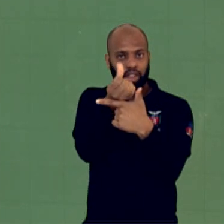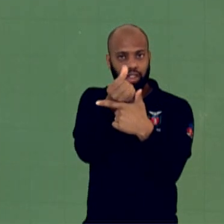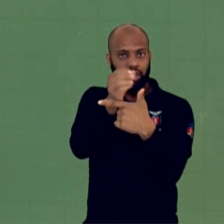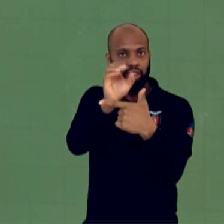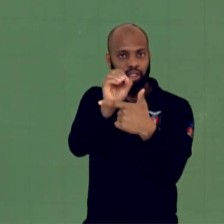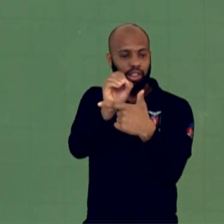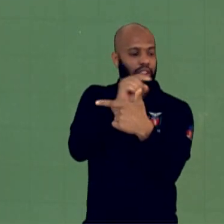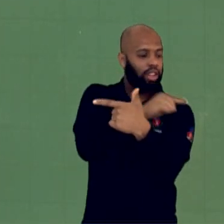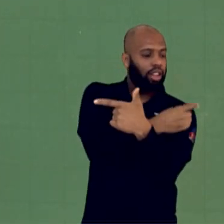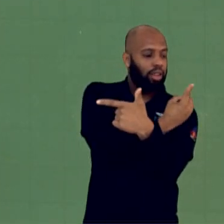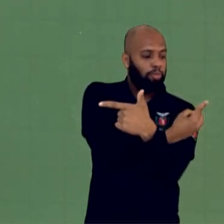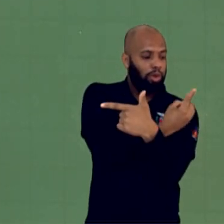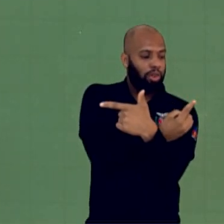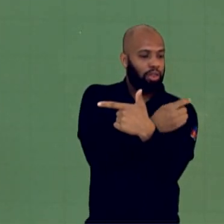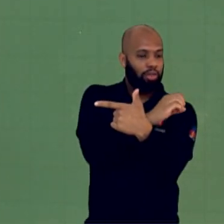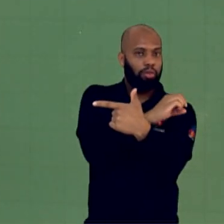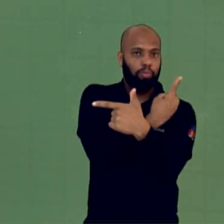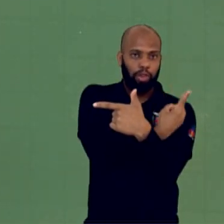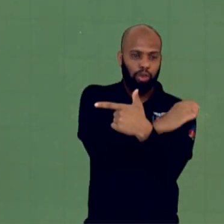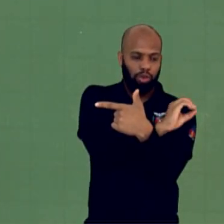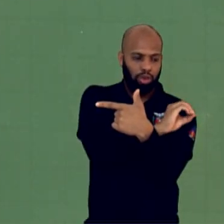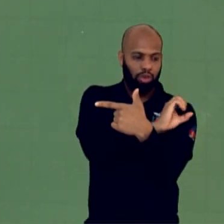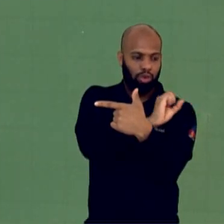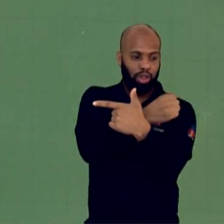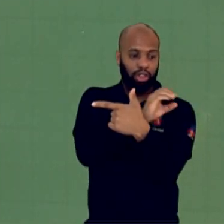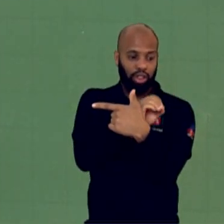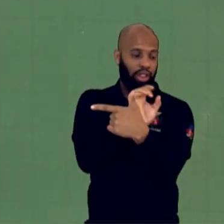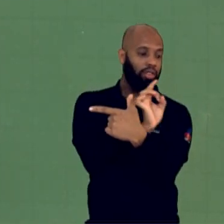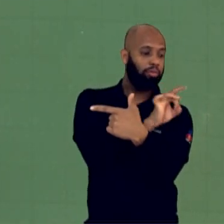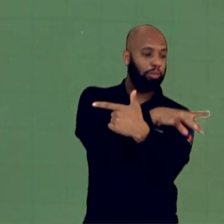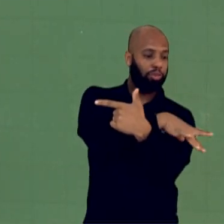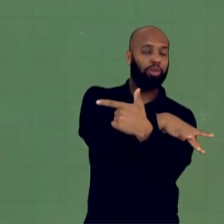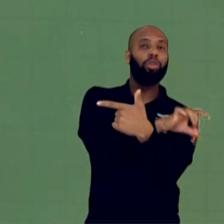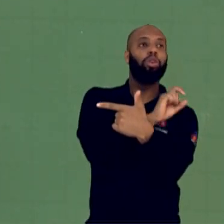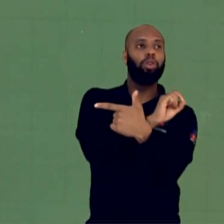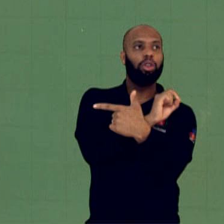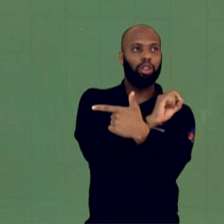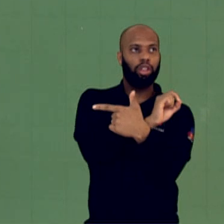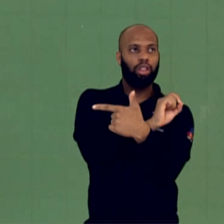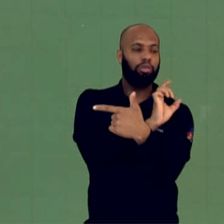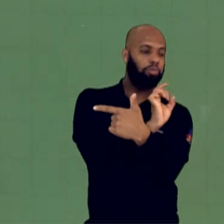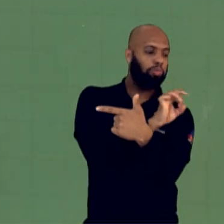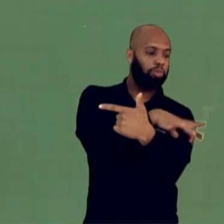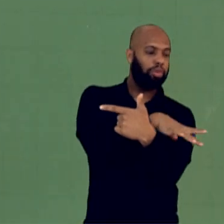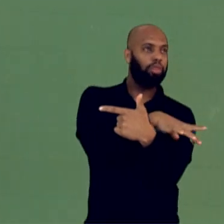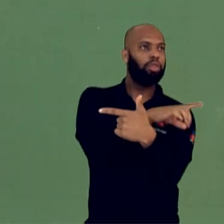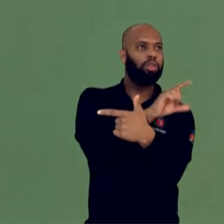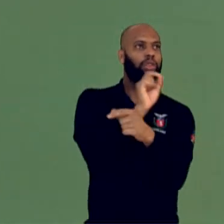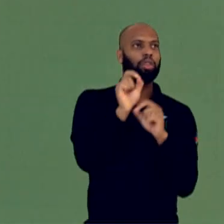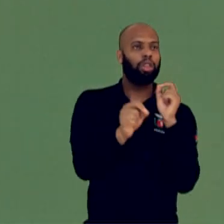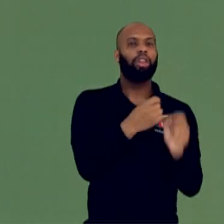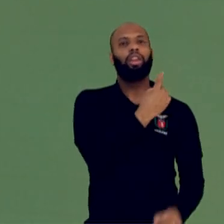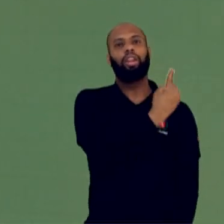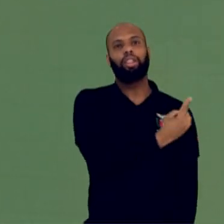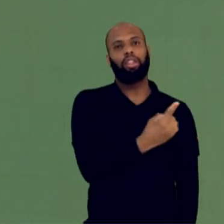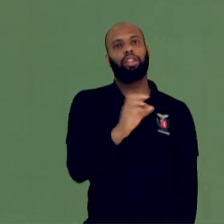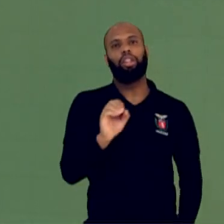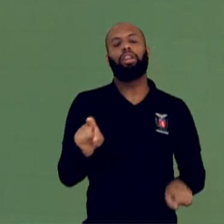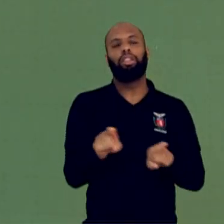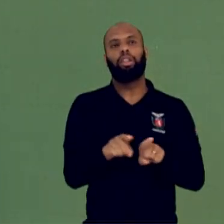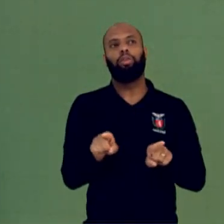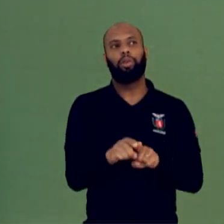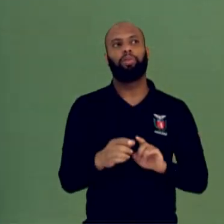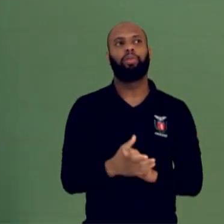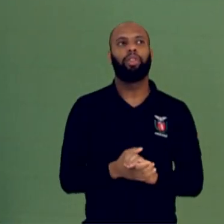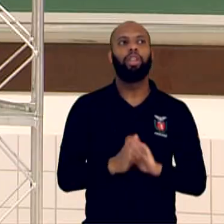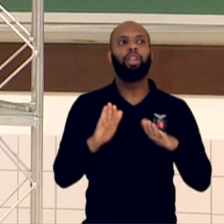360, 1.080, que por sua vez vai sobrar aqui exatamente 110 também, né?